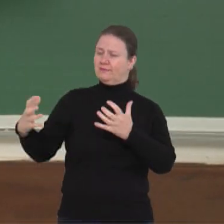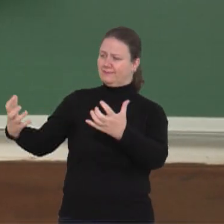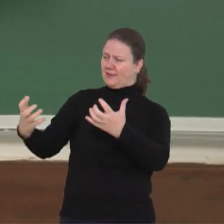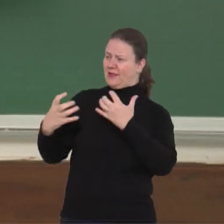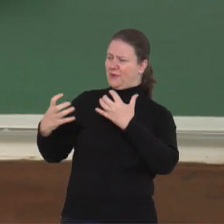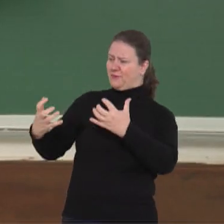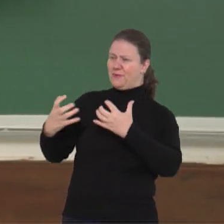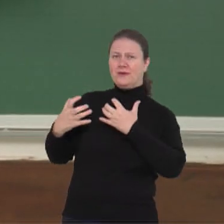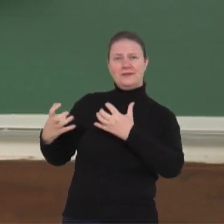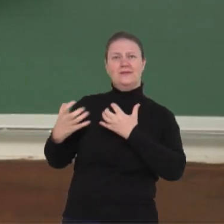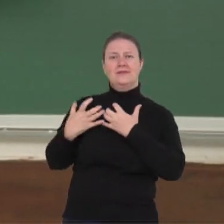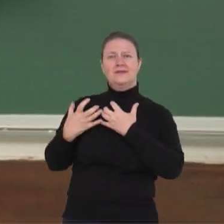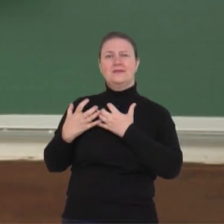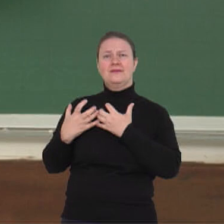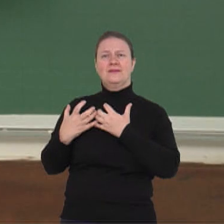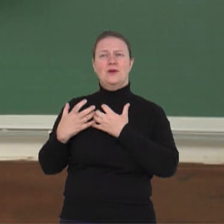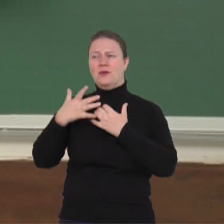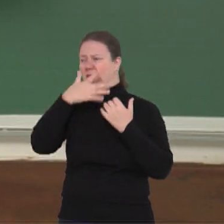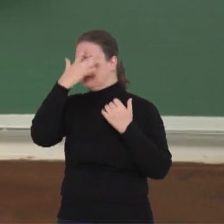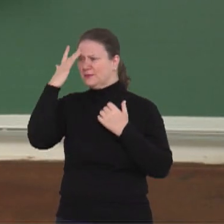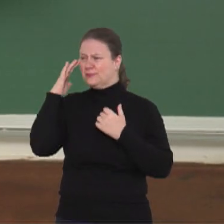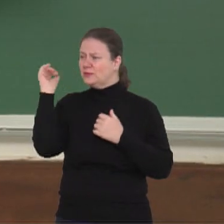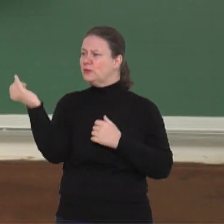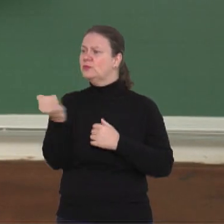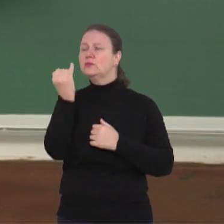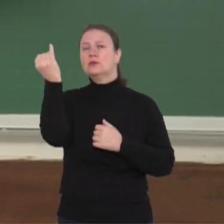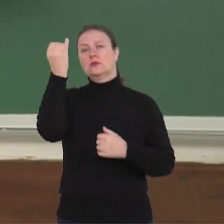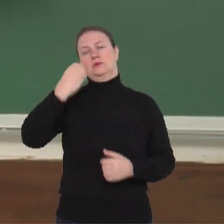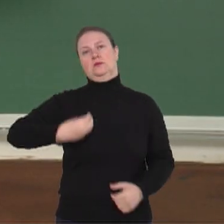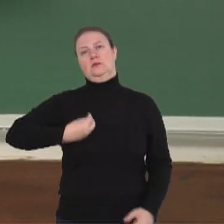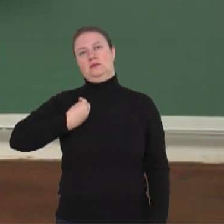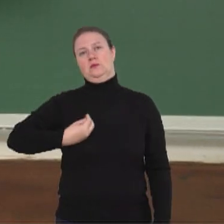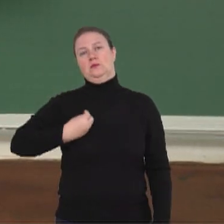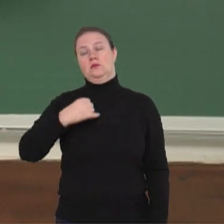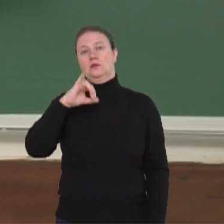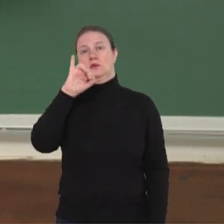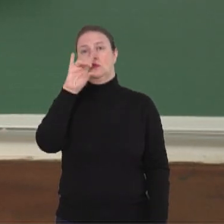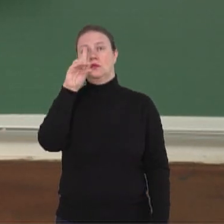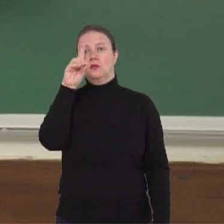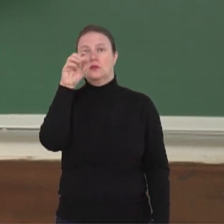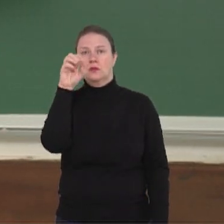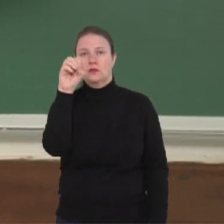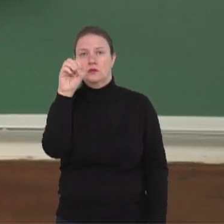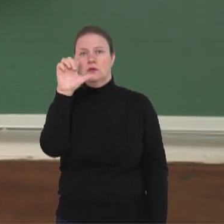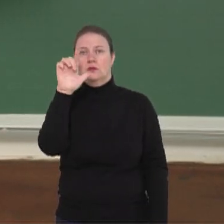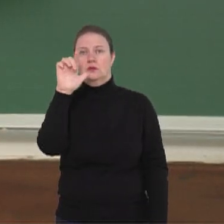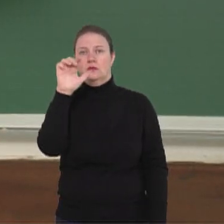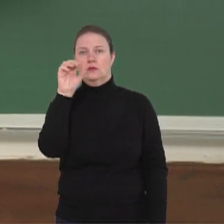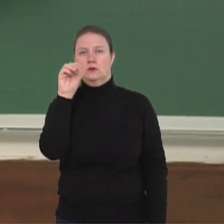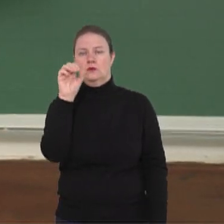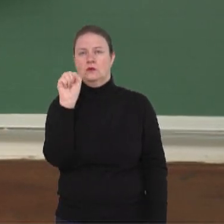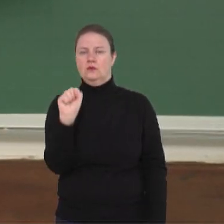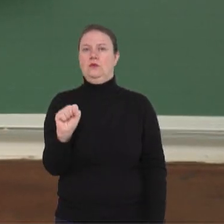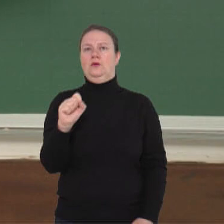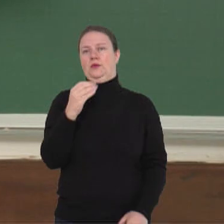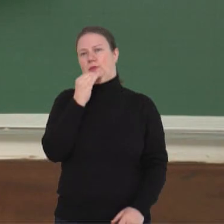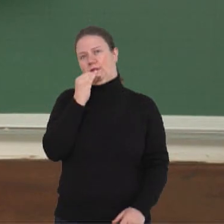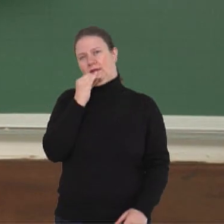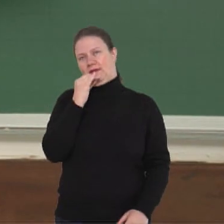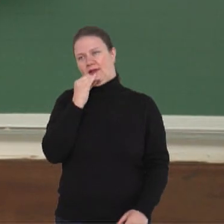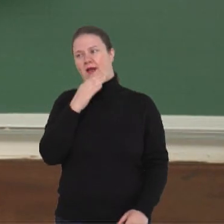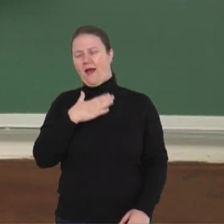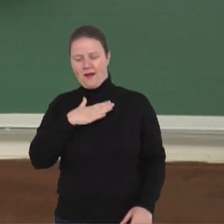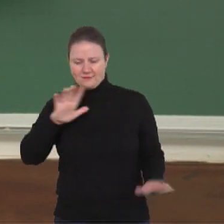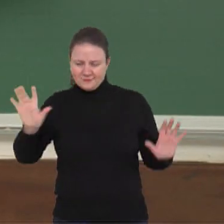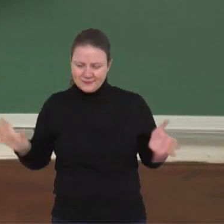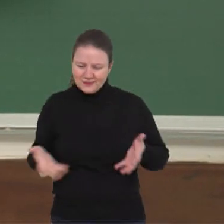são referência. Quando eu coloco a palavra ídolos, eu estou pensando em pessoas que vão me incentivar,